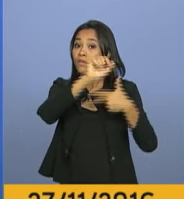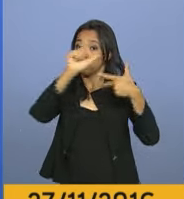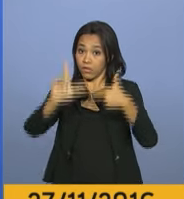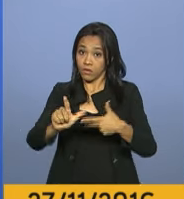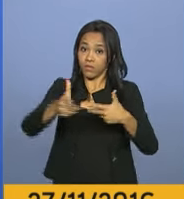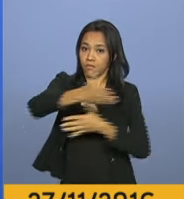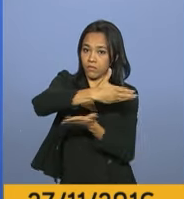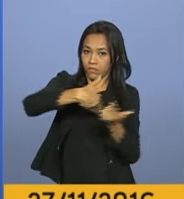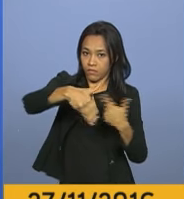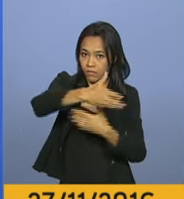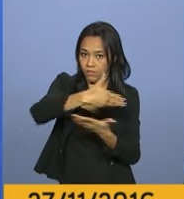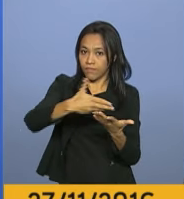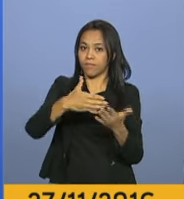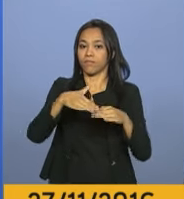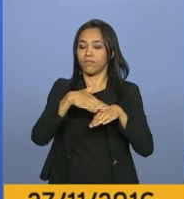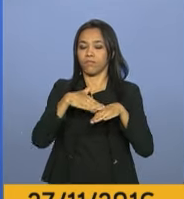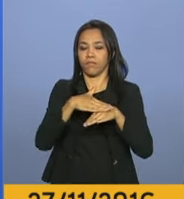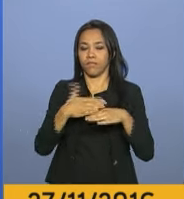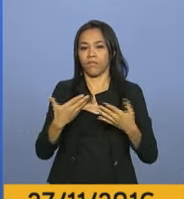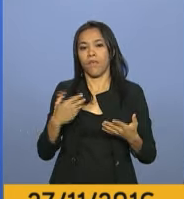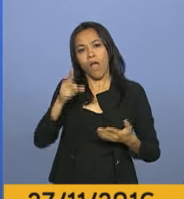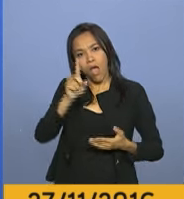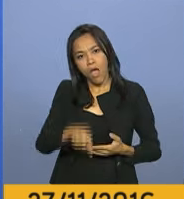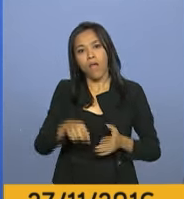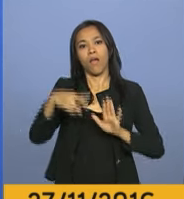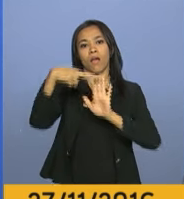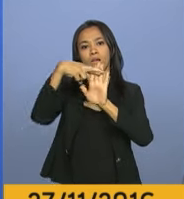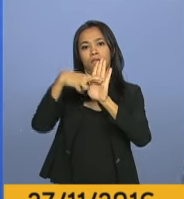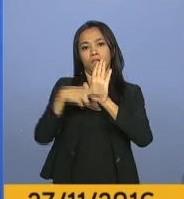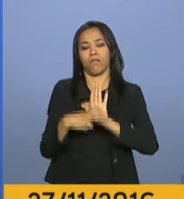tem sido, aliás, a regra